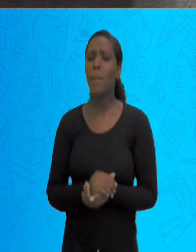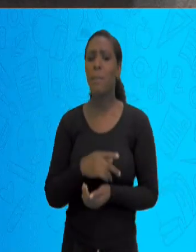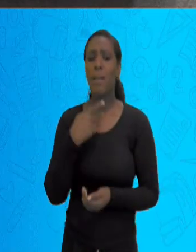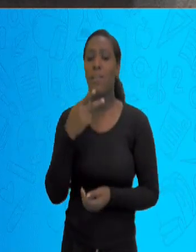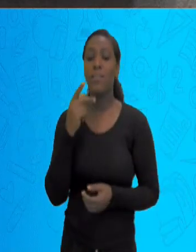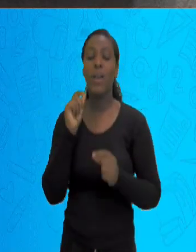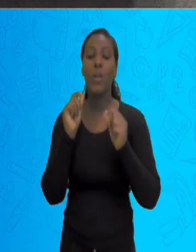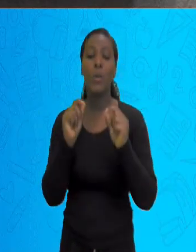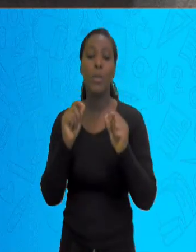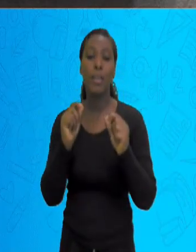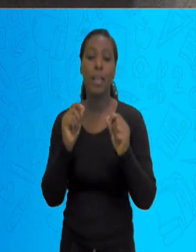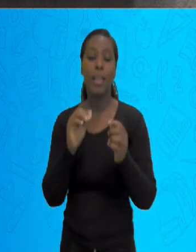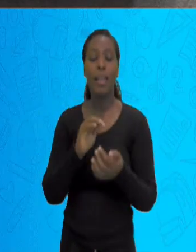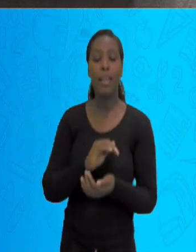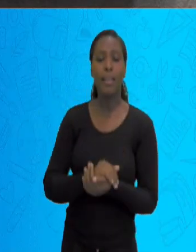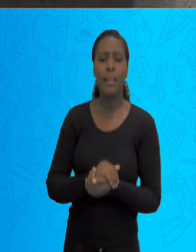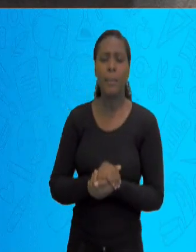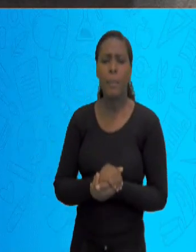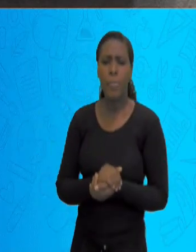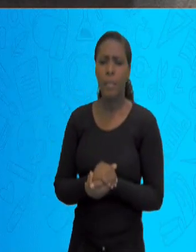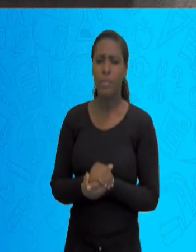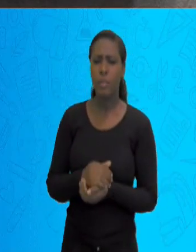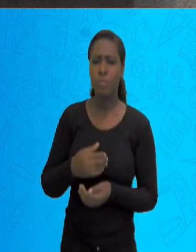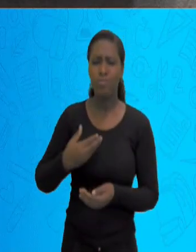poema modernista de